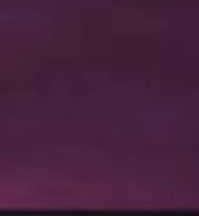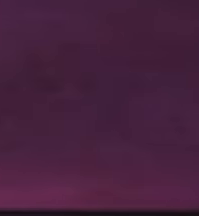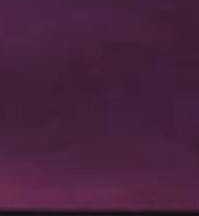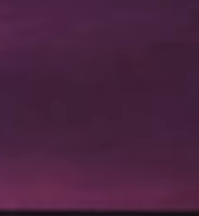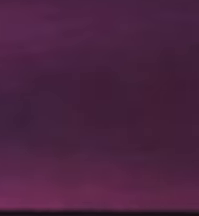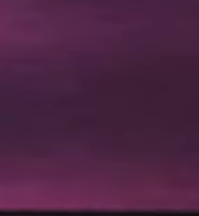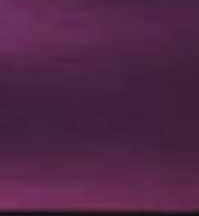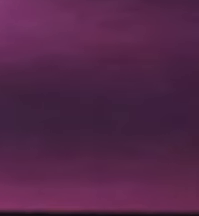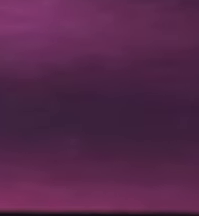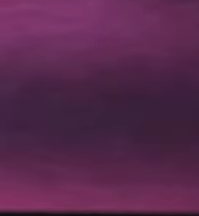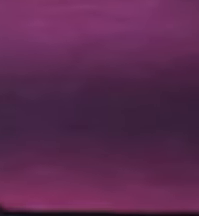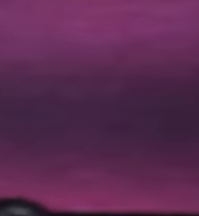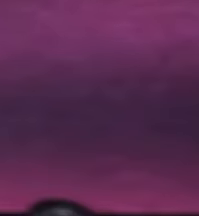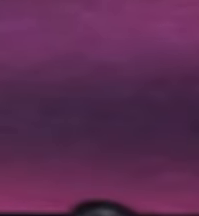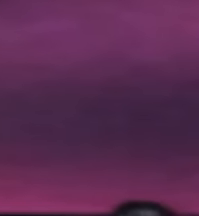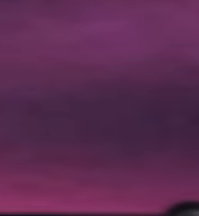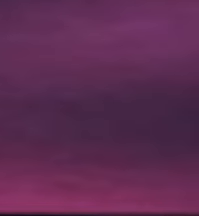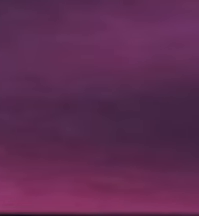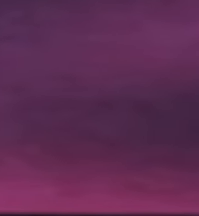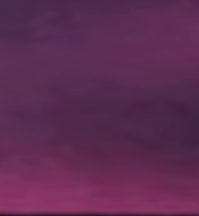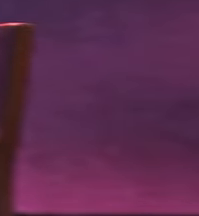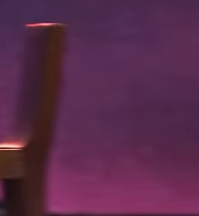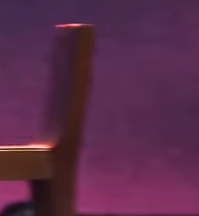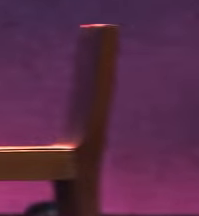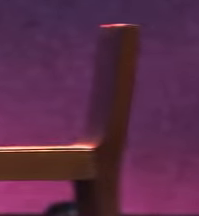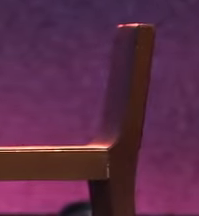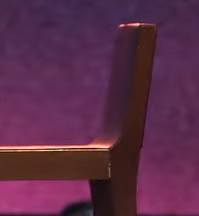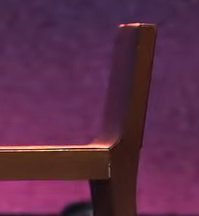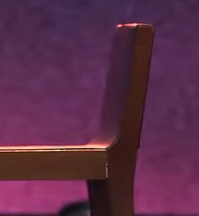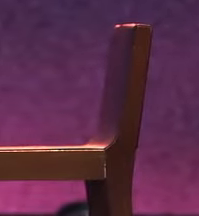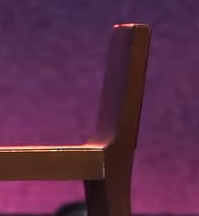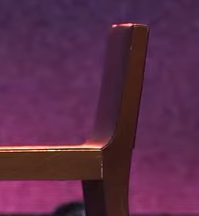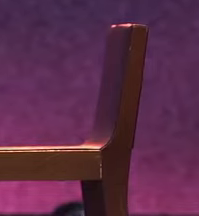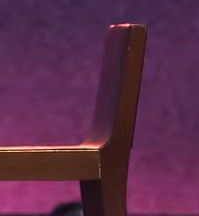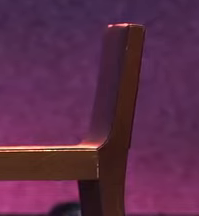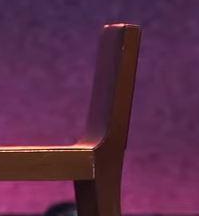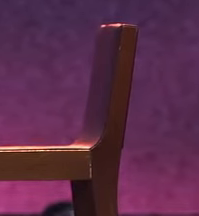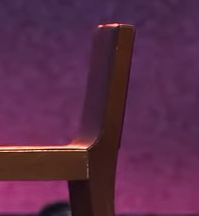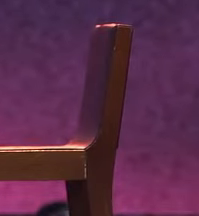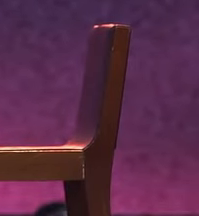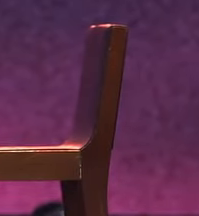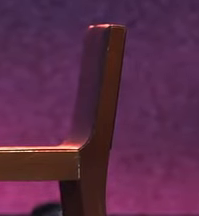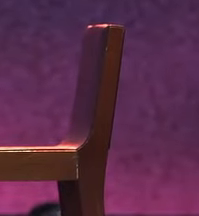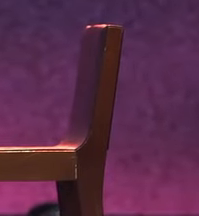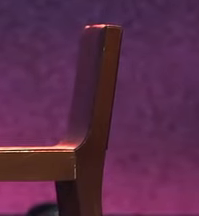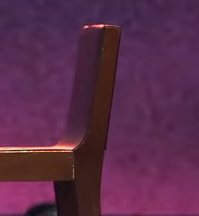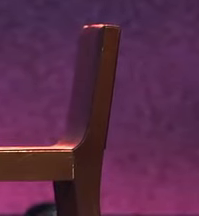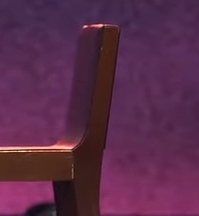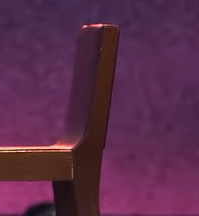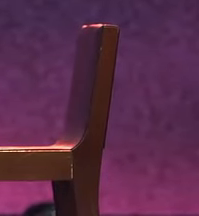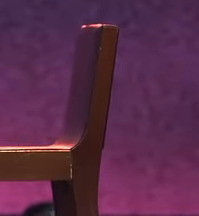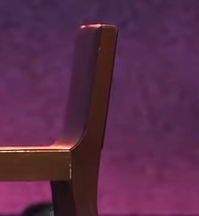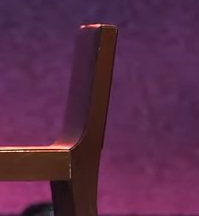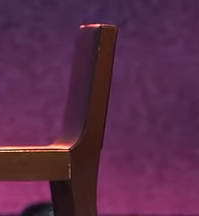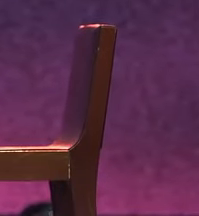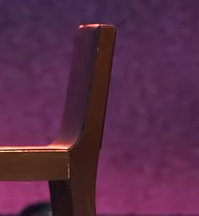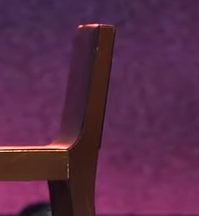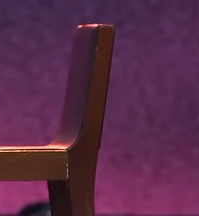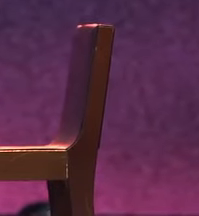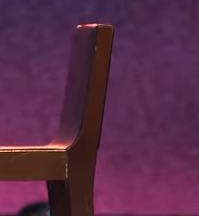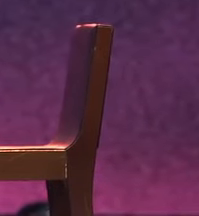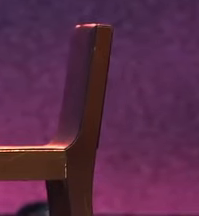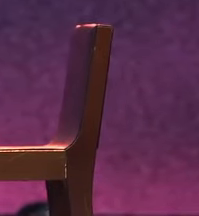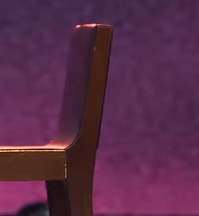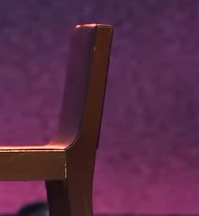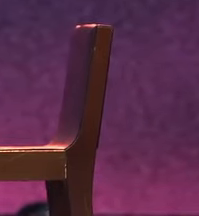aí eu lembro que uma vez o médico falou comigo assim pastor presta atenção Ele veio falar comigo e para pra gente